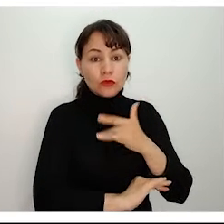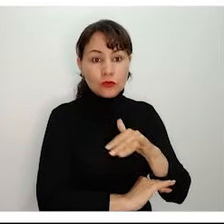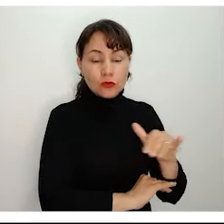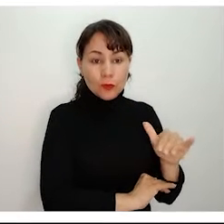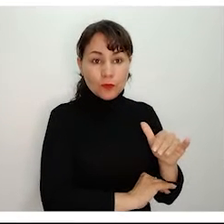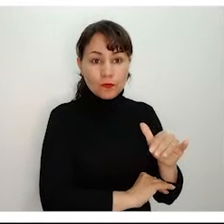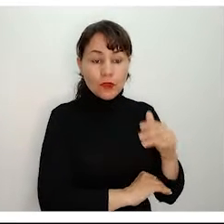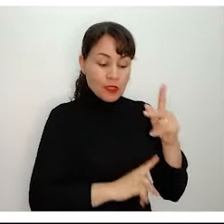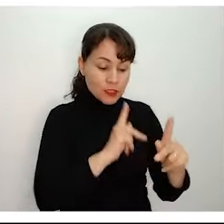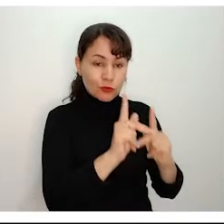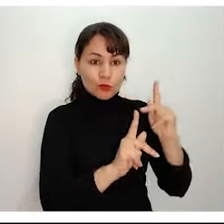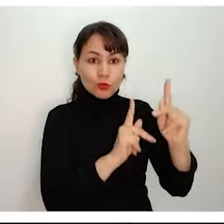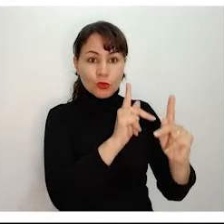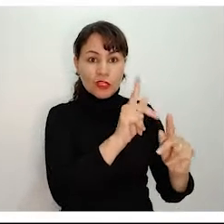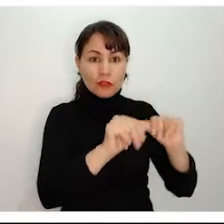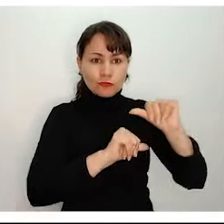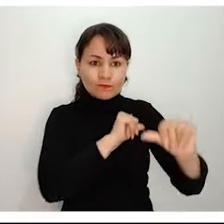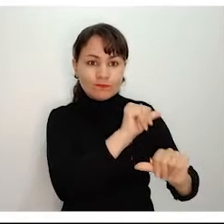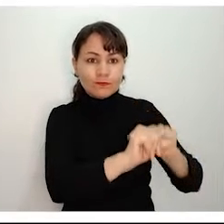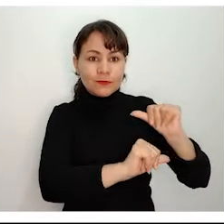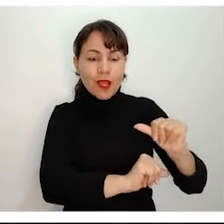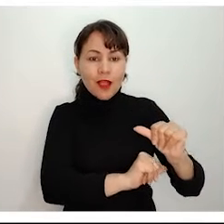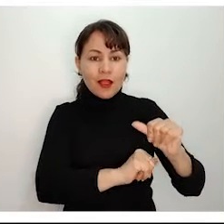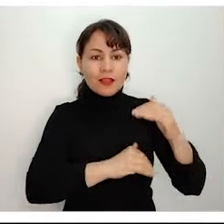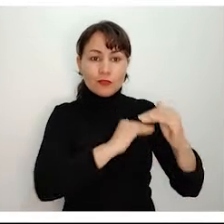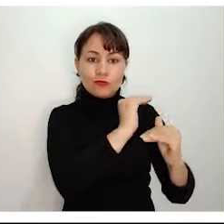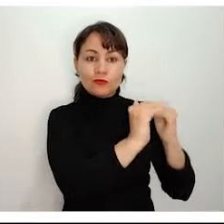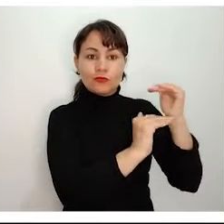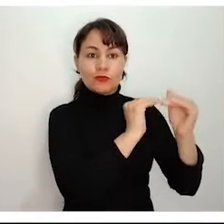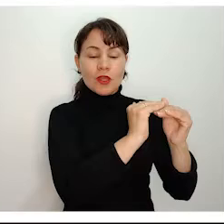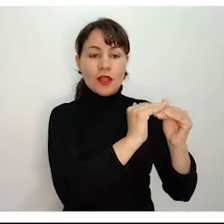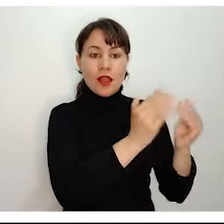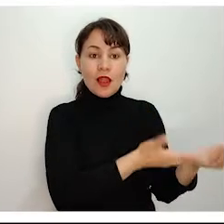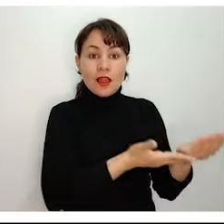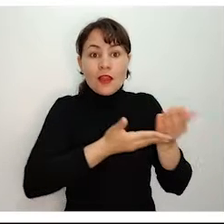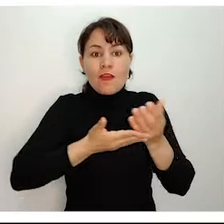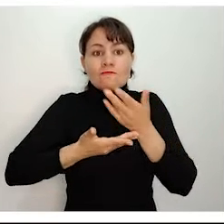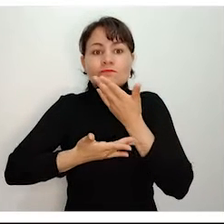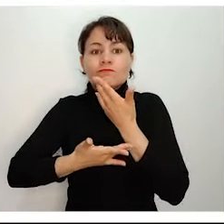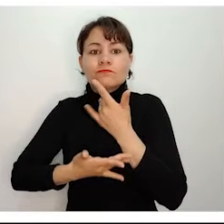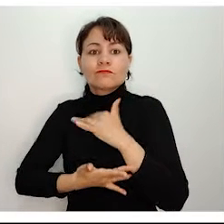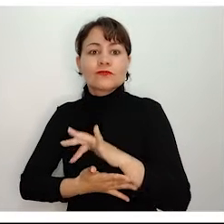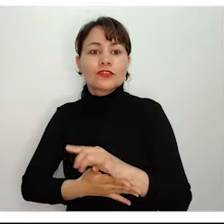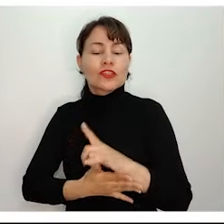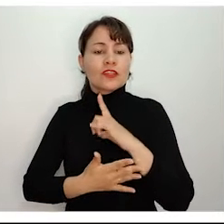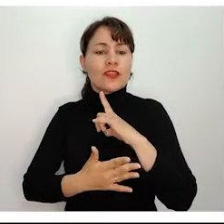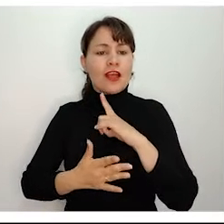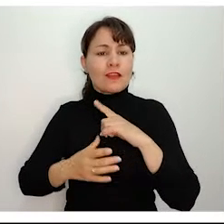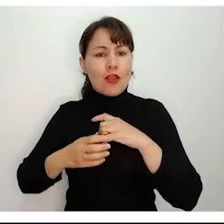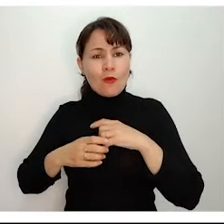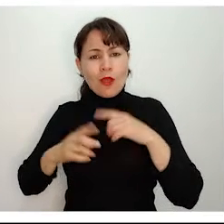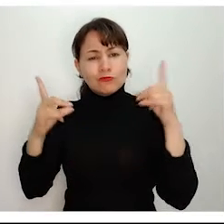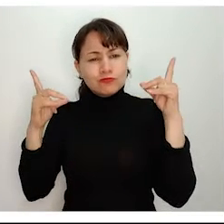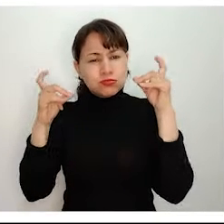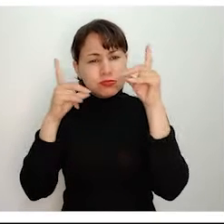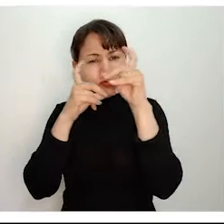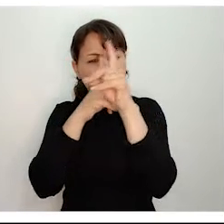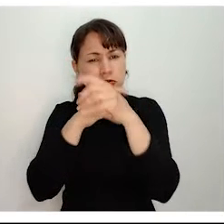do desenvolvimento infantil, esse processo de mudanças do desenvolvimento leva a criança a alcançar uma